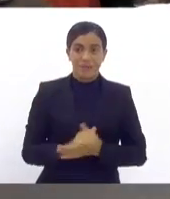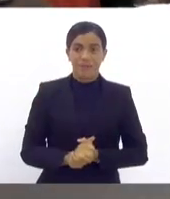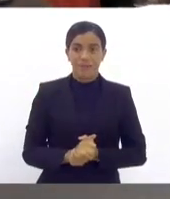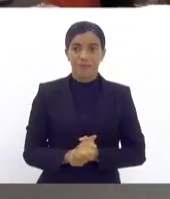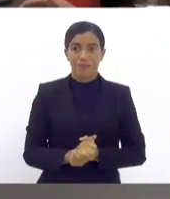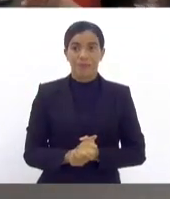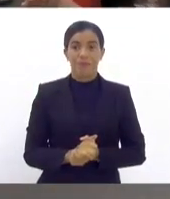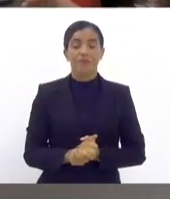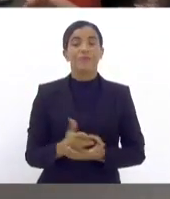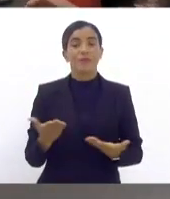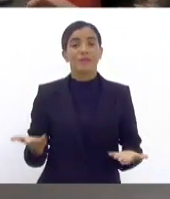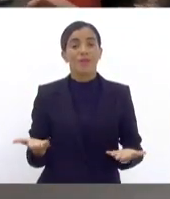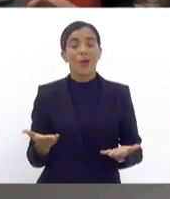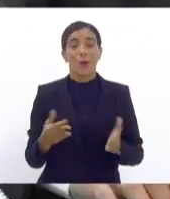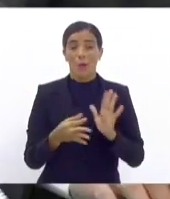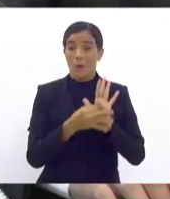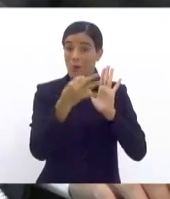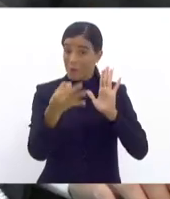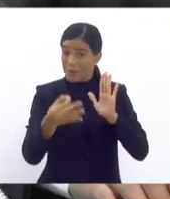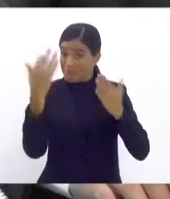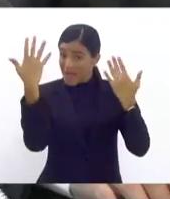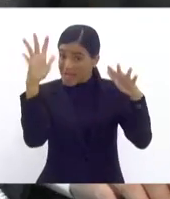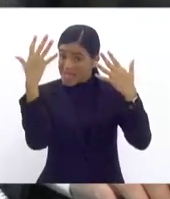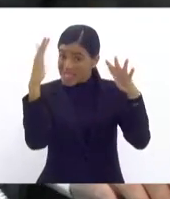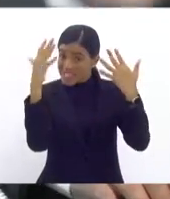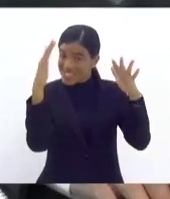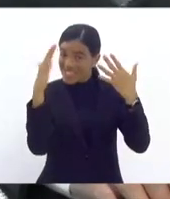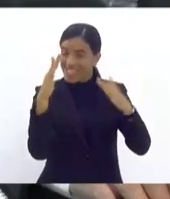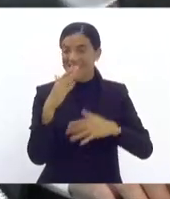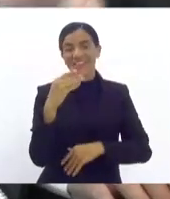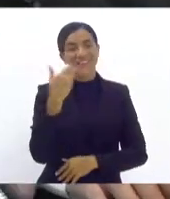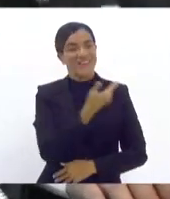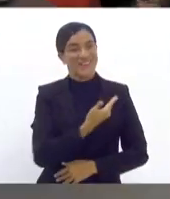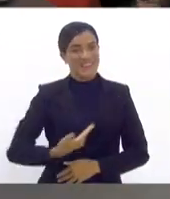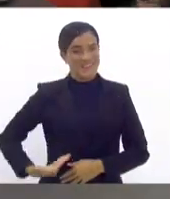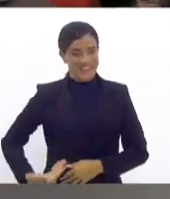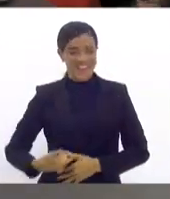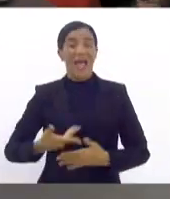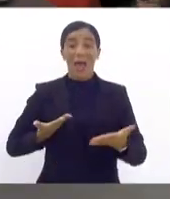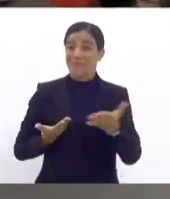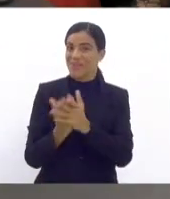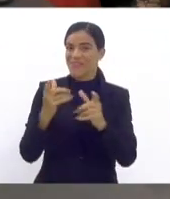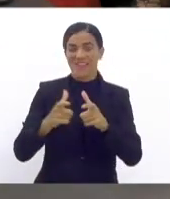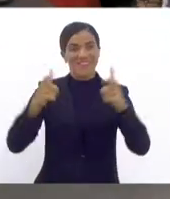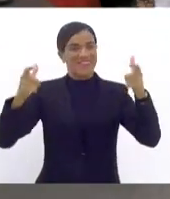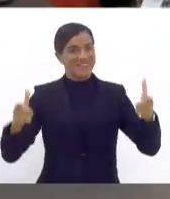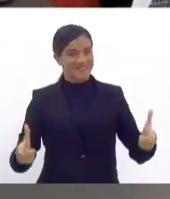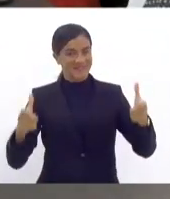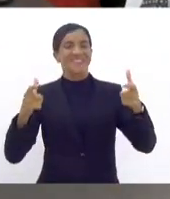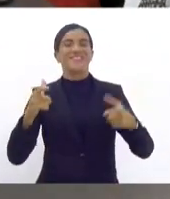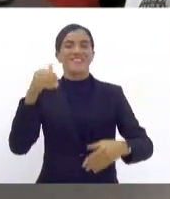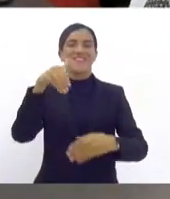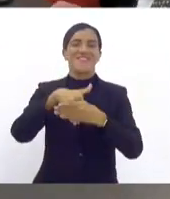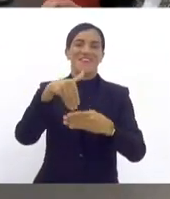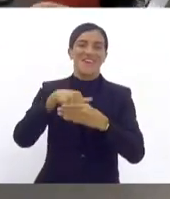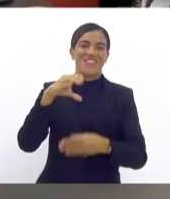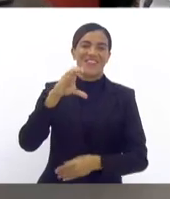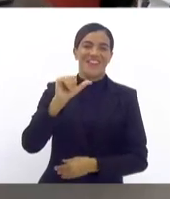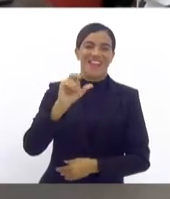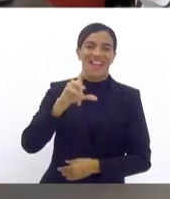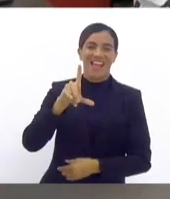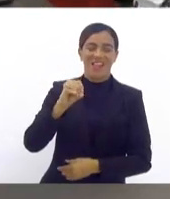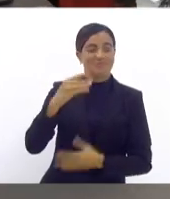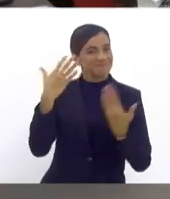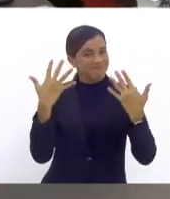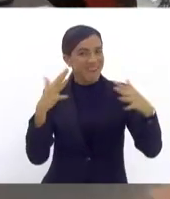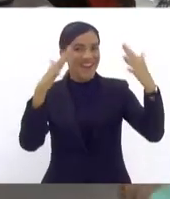o parecer pelos parabéns ao governador Cláudio Castro, aprovado com unanimidade, inclusive com o voto do deputado Carlos Mink. Com certeza. Pelos parabéns ao